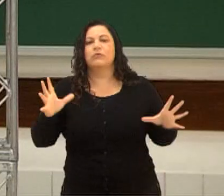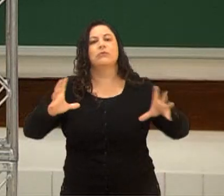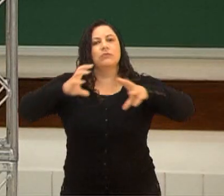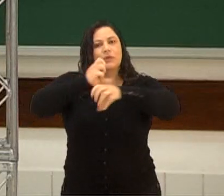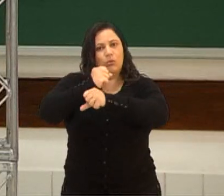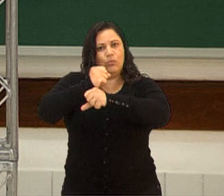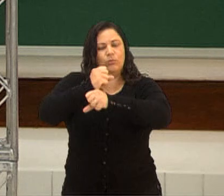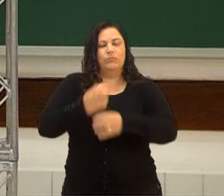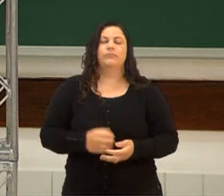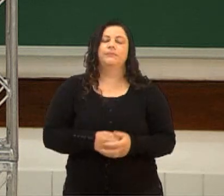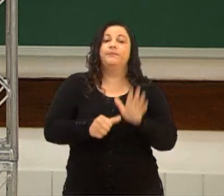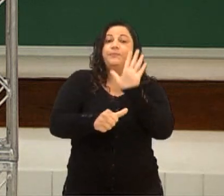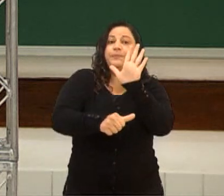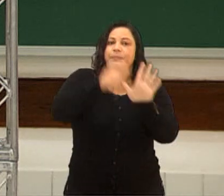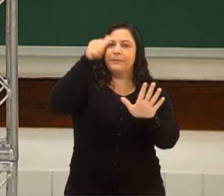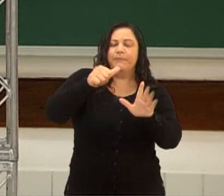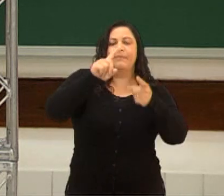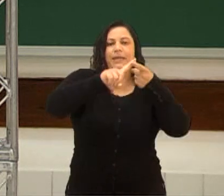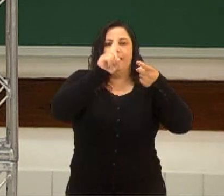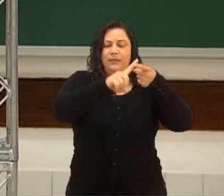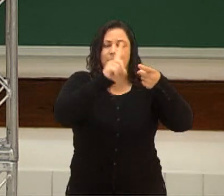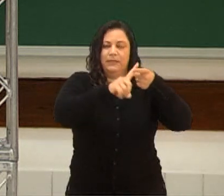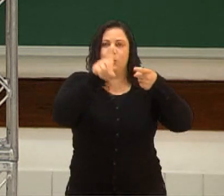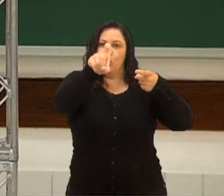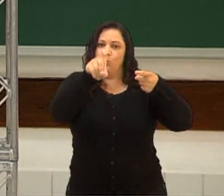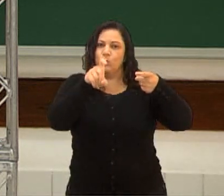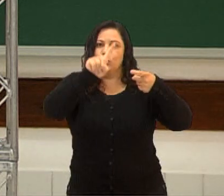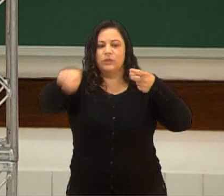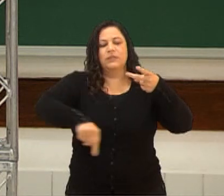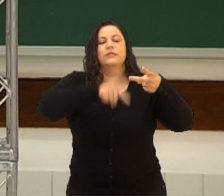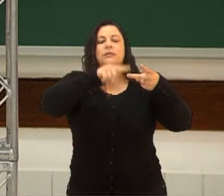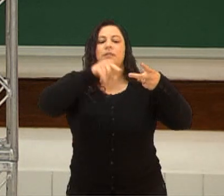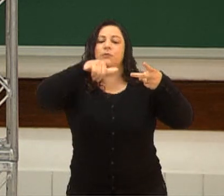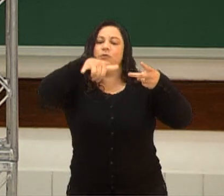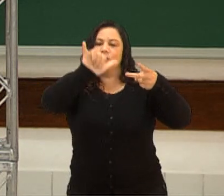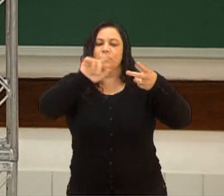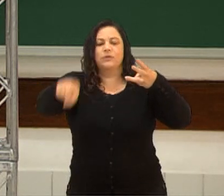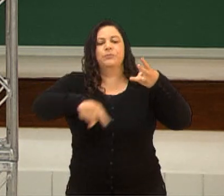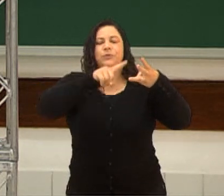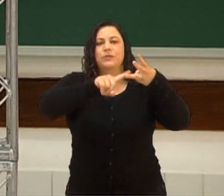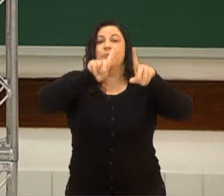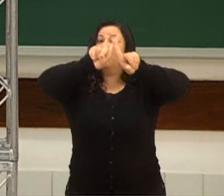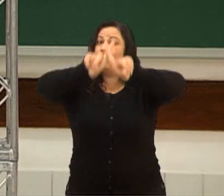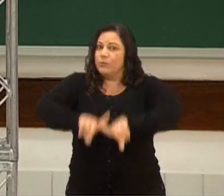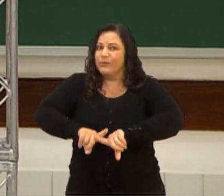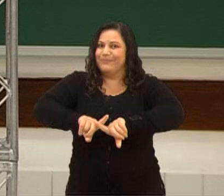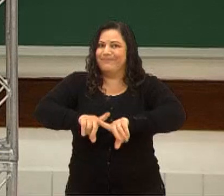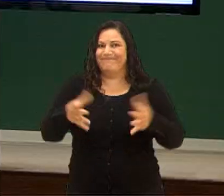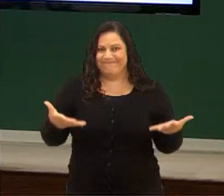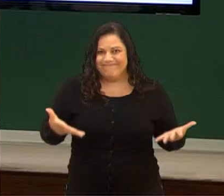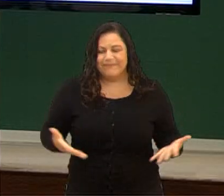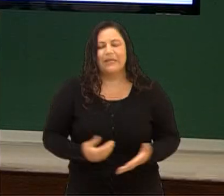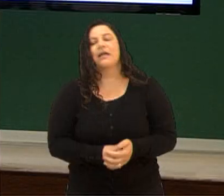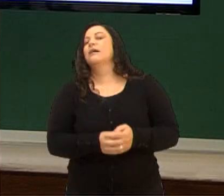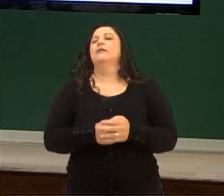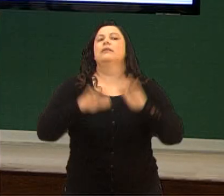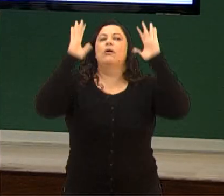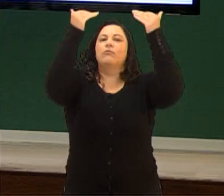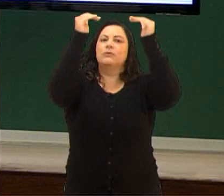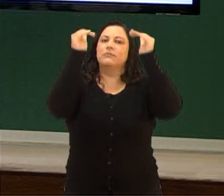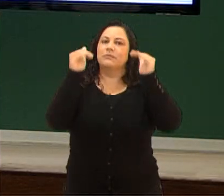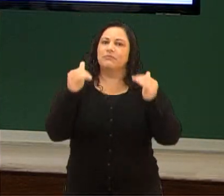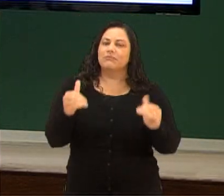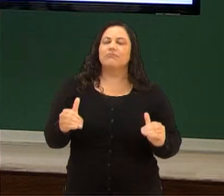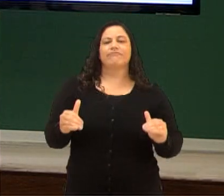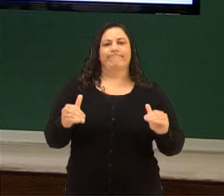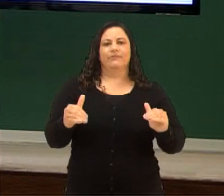vamos encontrar o x, depois encontrar o y, depois multiplicar um pelo outro. Como? Vamos fazer todos aqueles